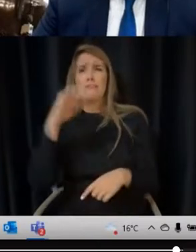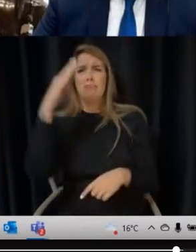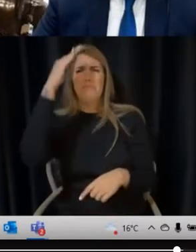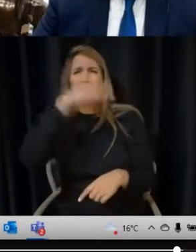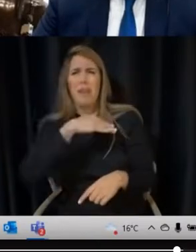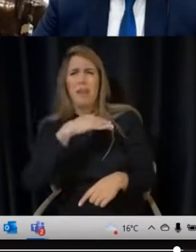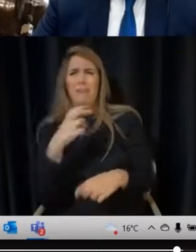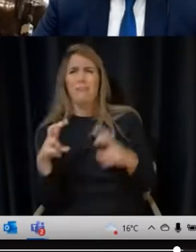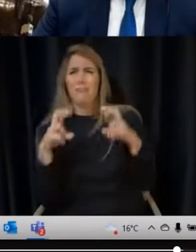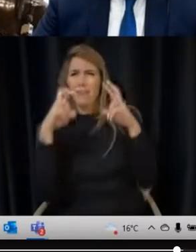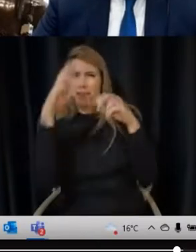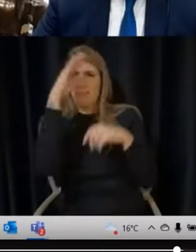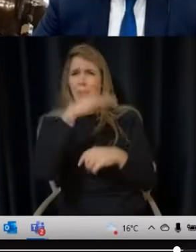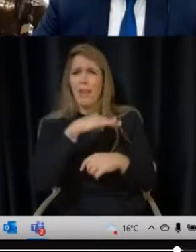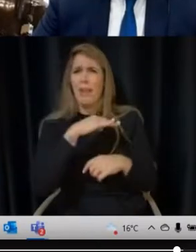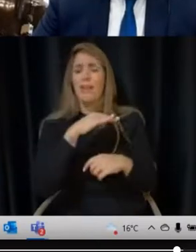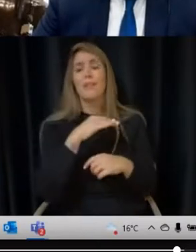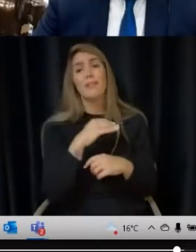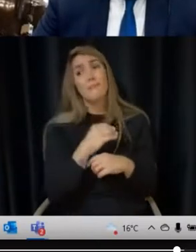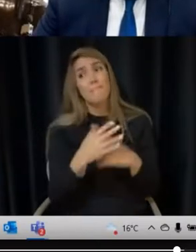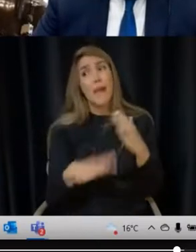de transmissão para os receptores.